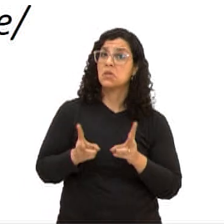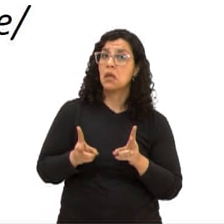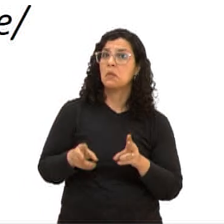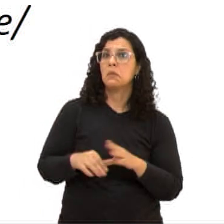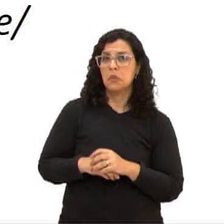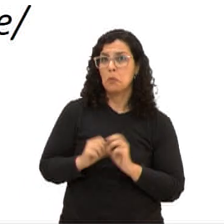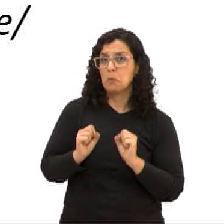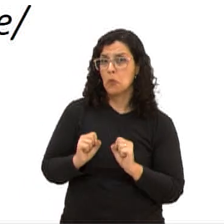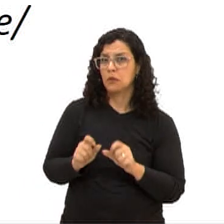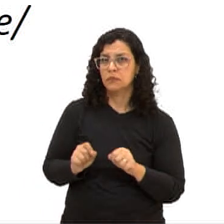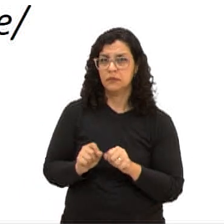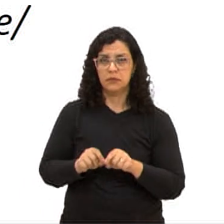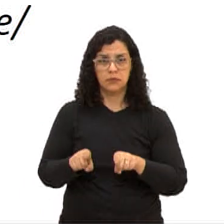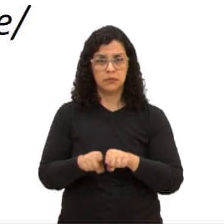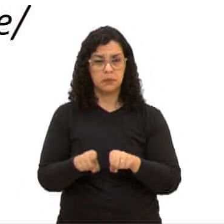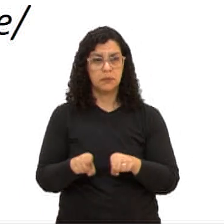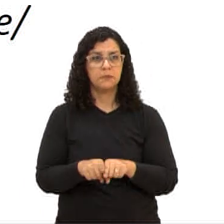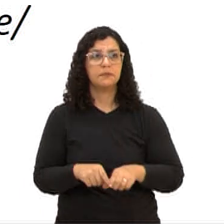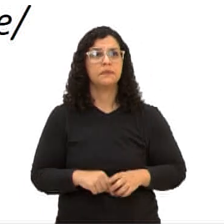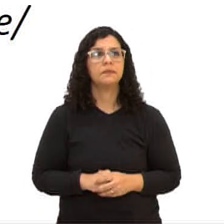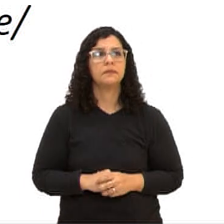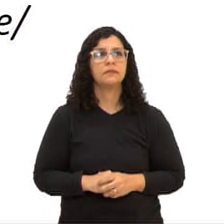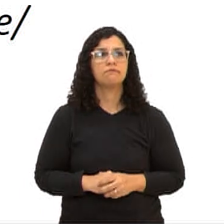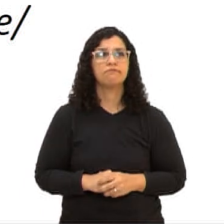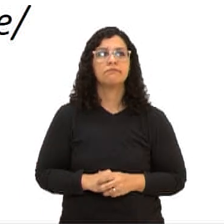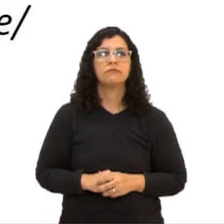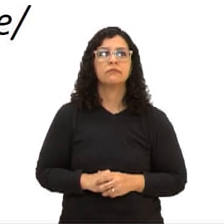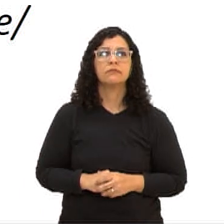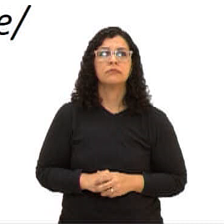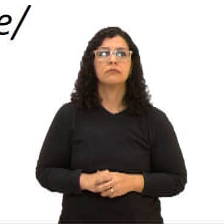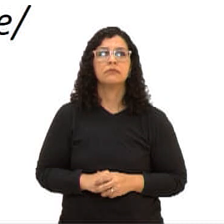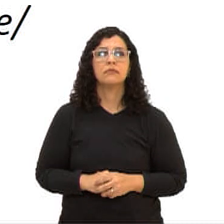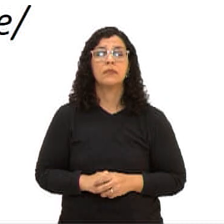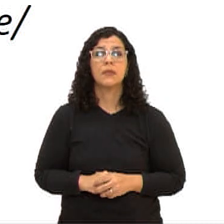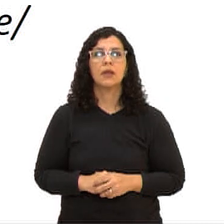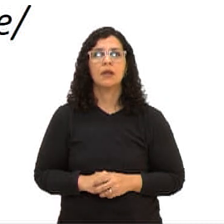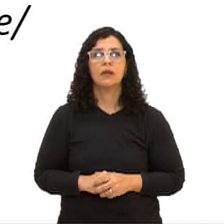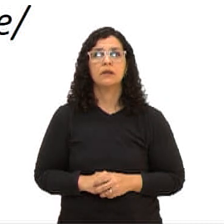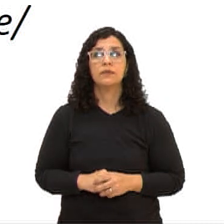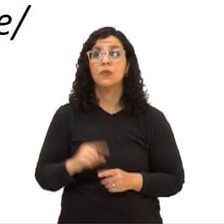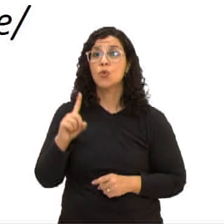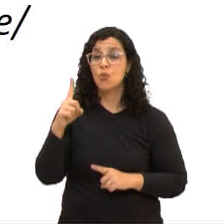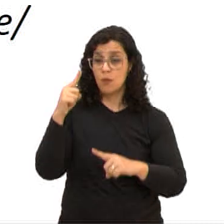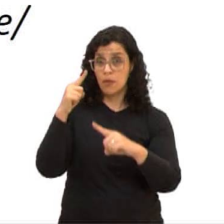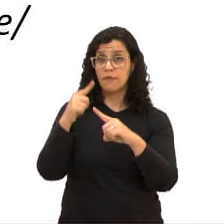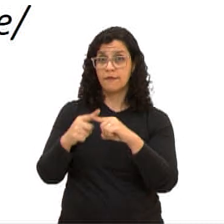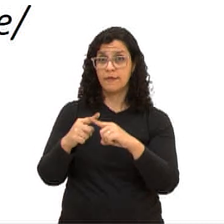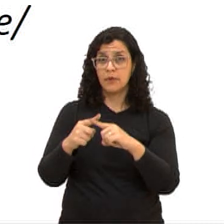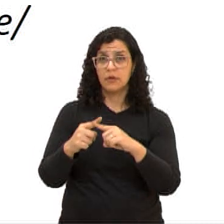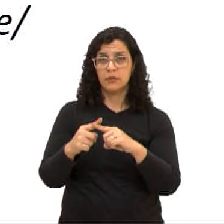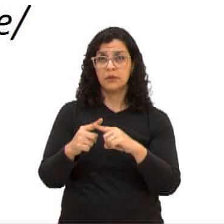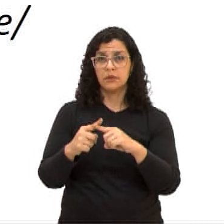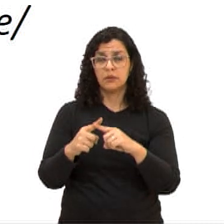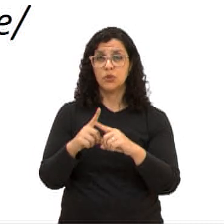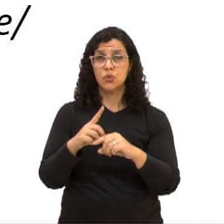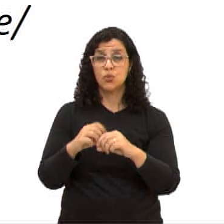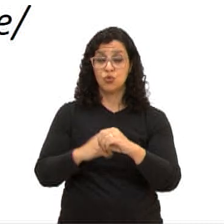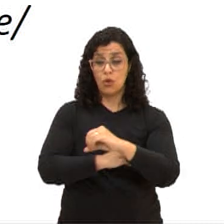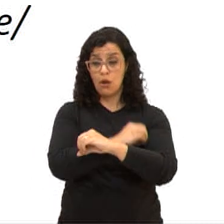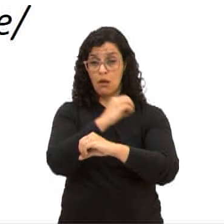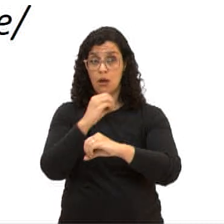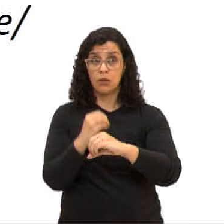as manhãs, tardes e noites, siempre, sempre, uma vez al dia